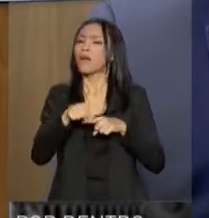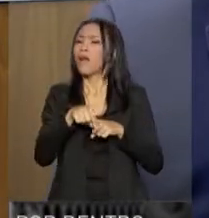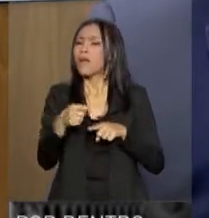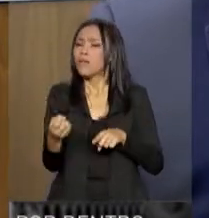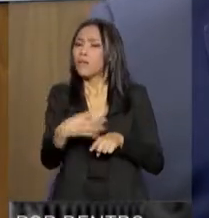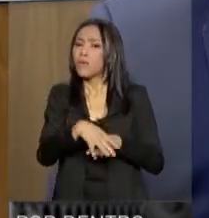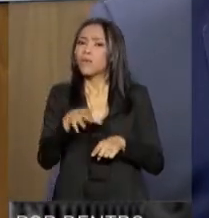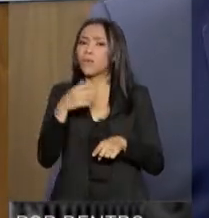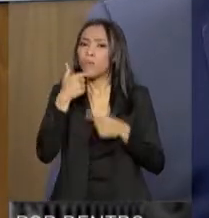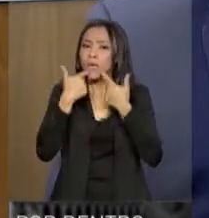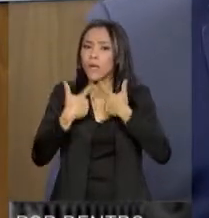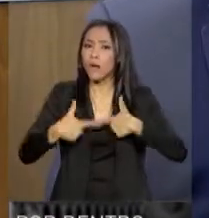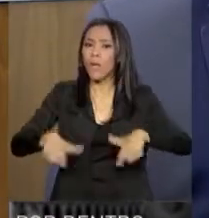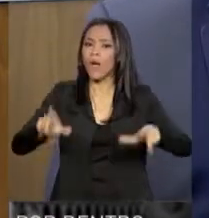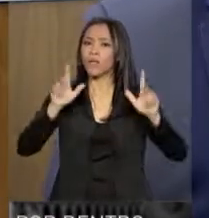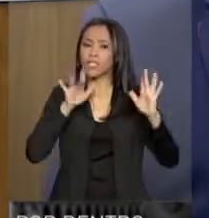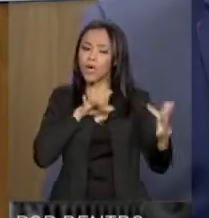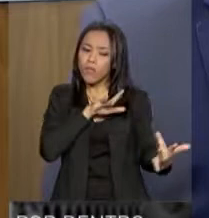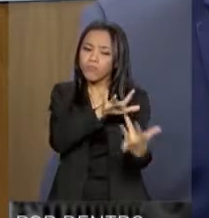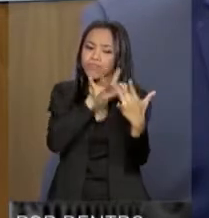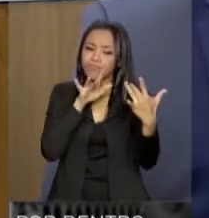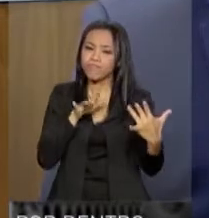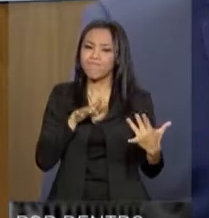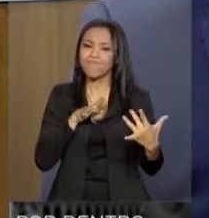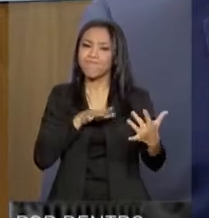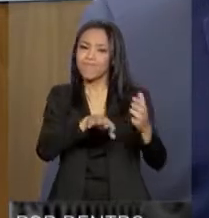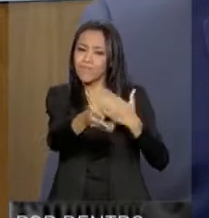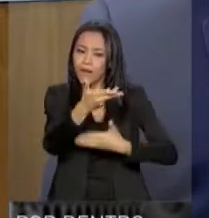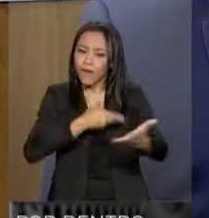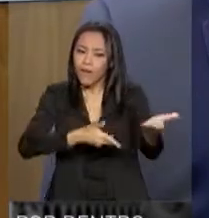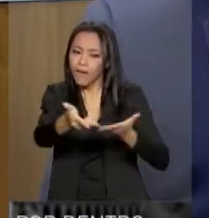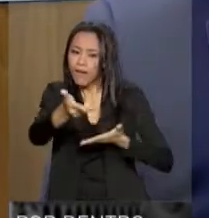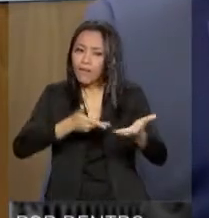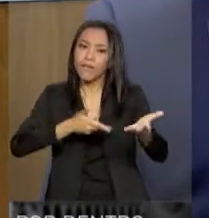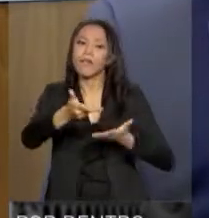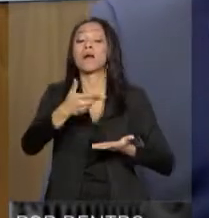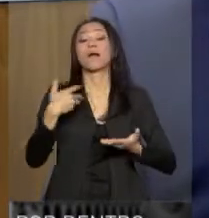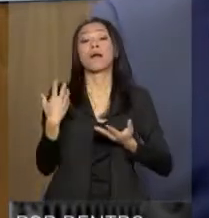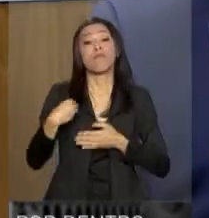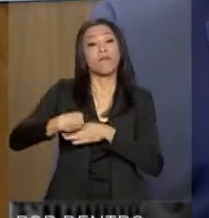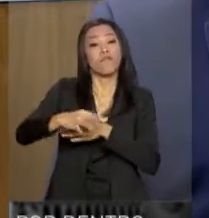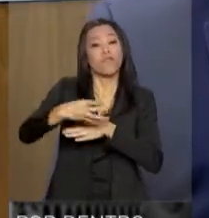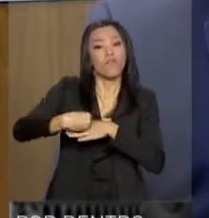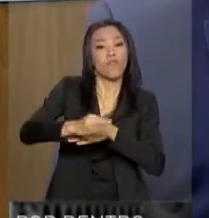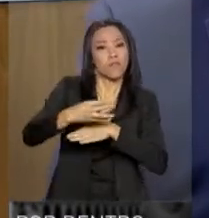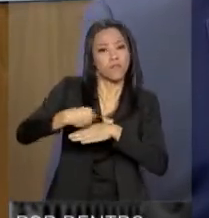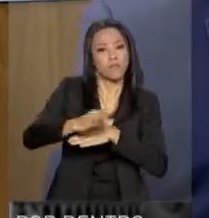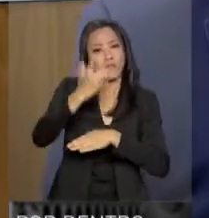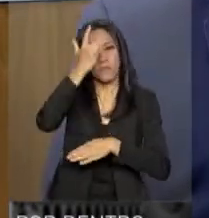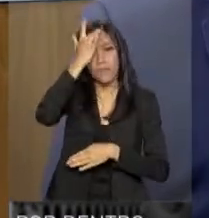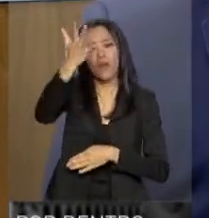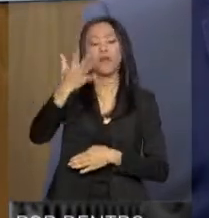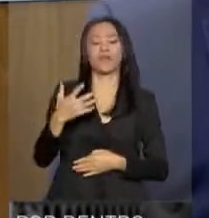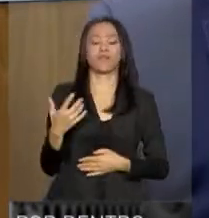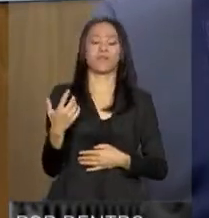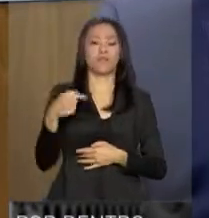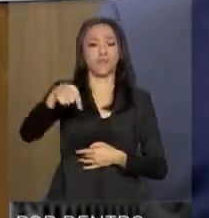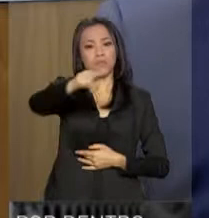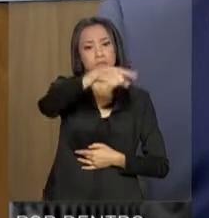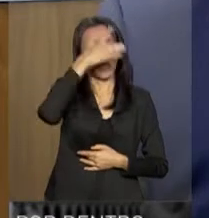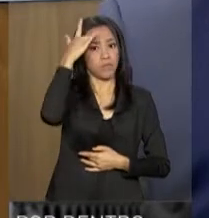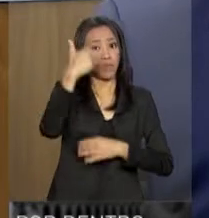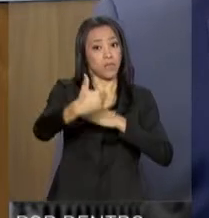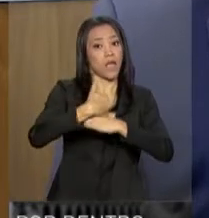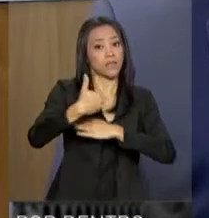com uma linguagem mais cidadã ele é mais intuitivo trará informações é mais fáceis para que o cidadão possa acessar